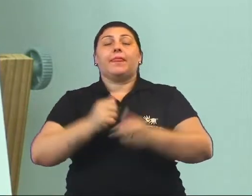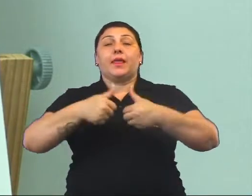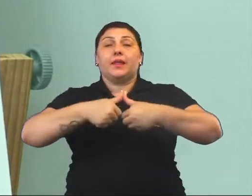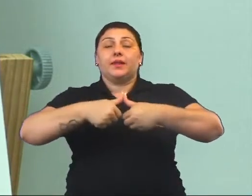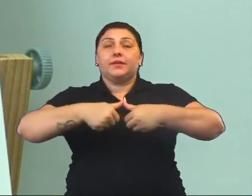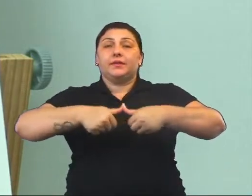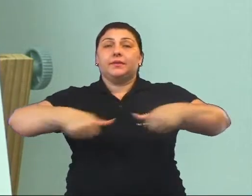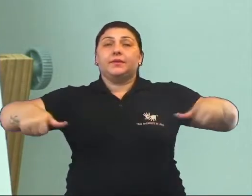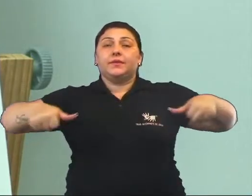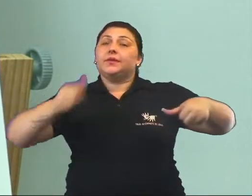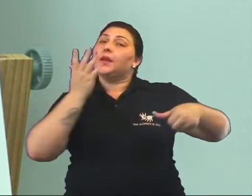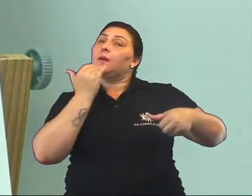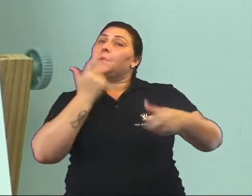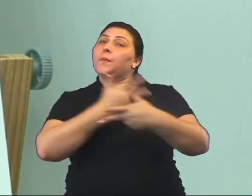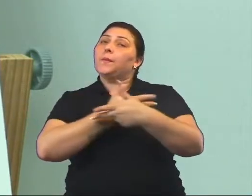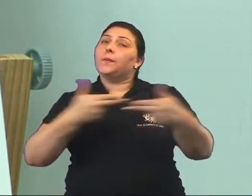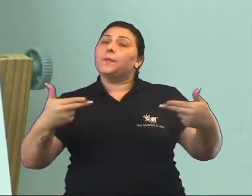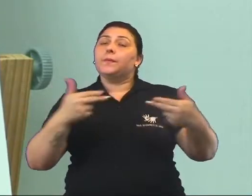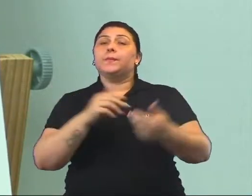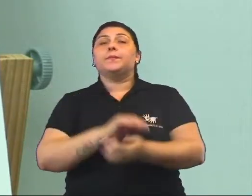fita adesiva colorida,